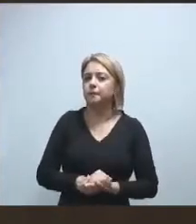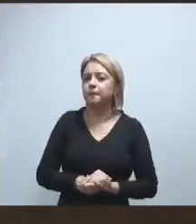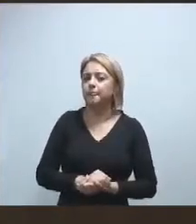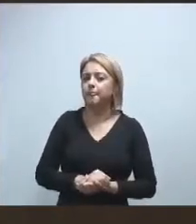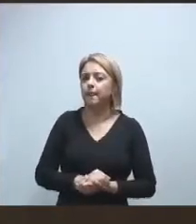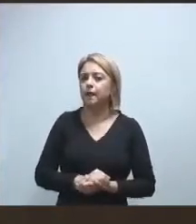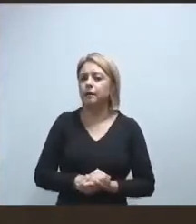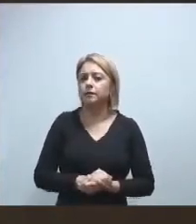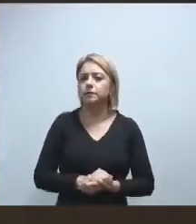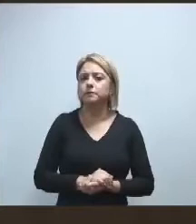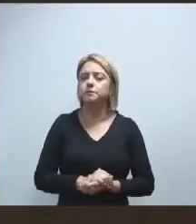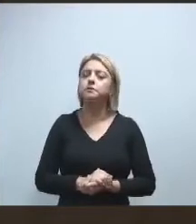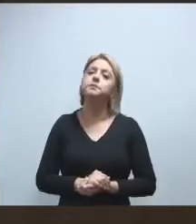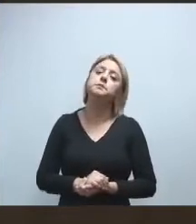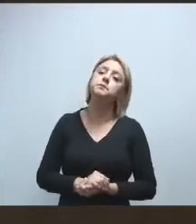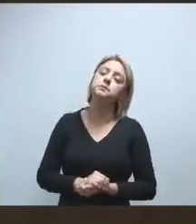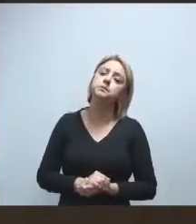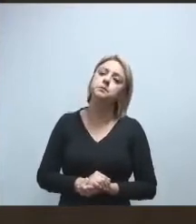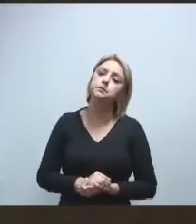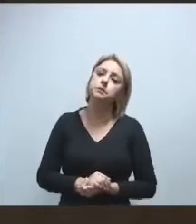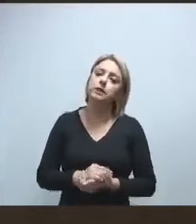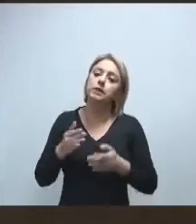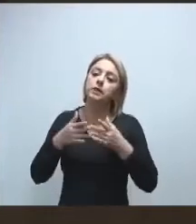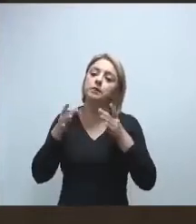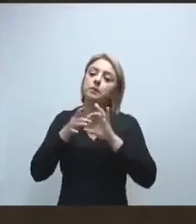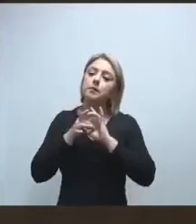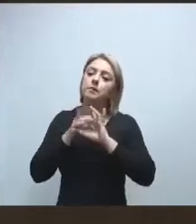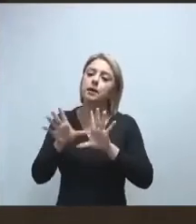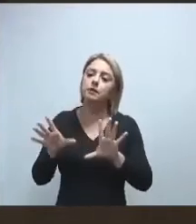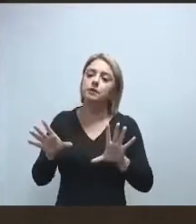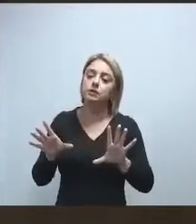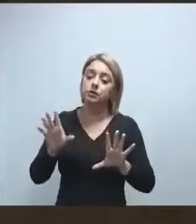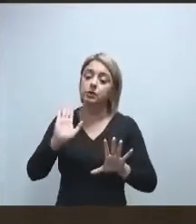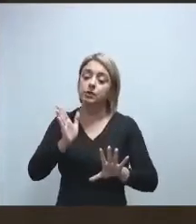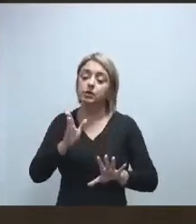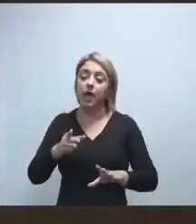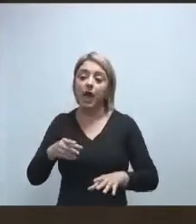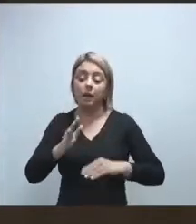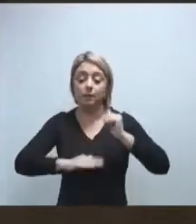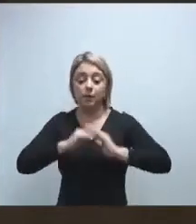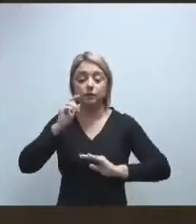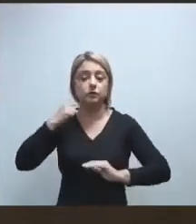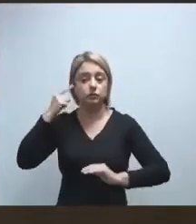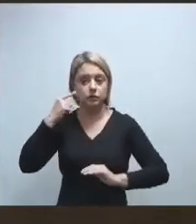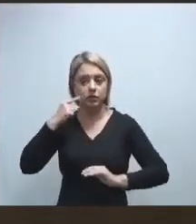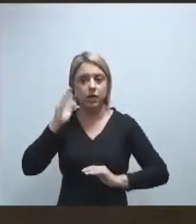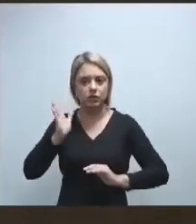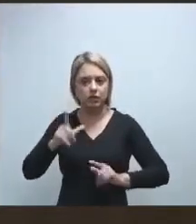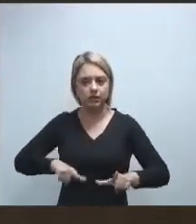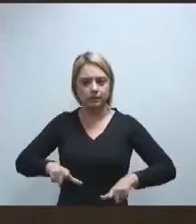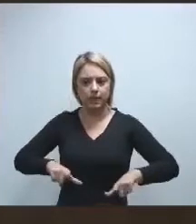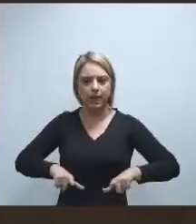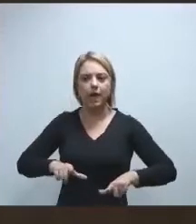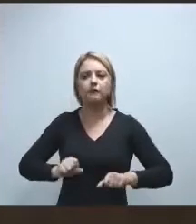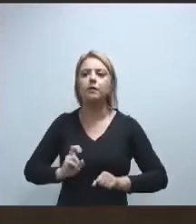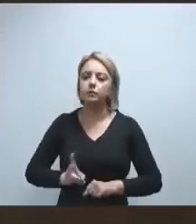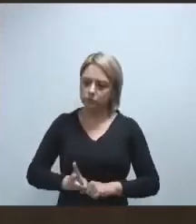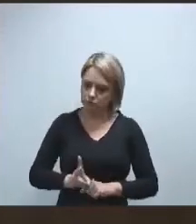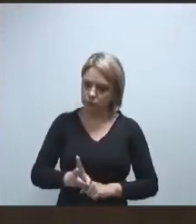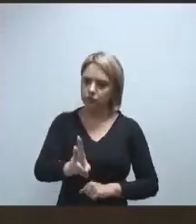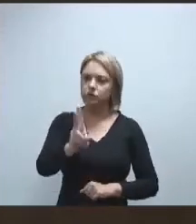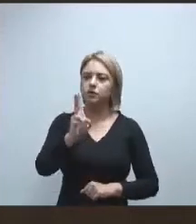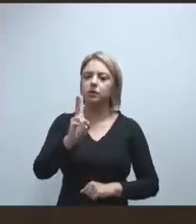constituição que permitiu que aqueles que já advogavam continuassem advogando isso